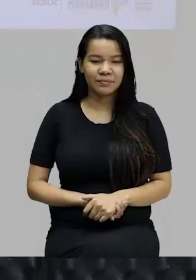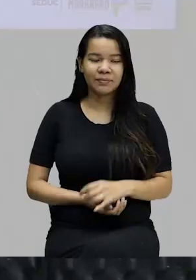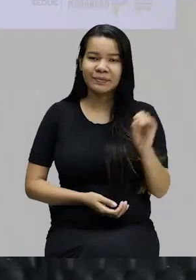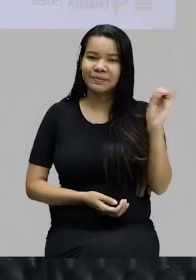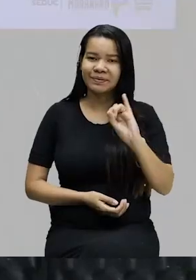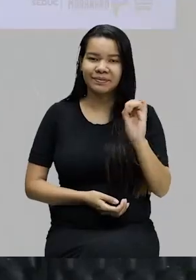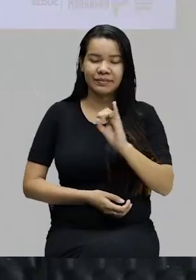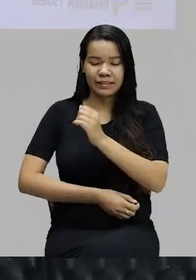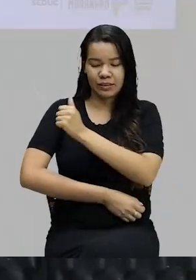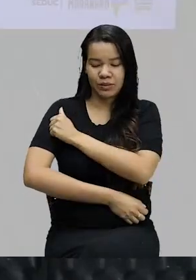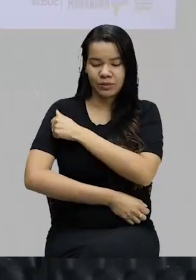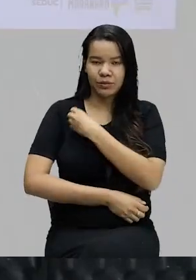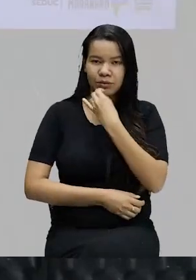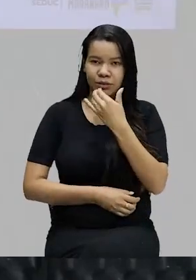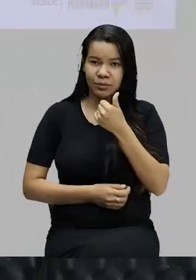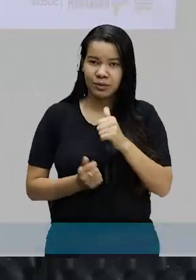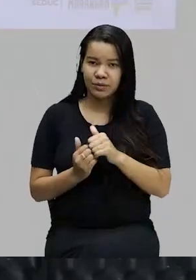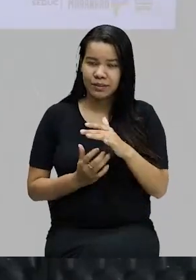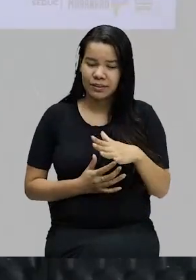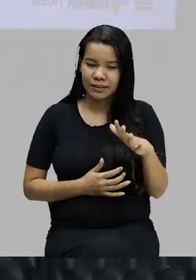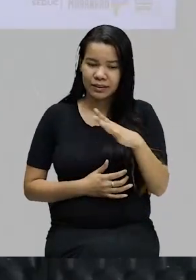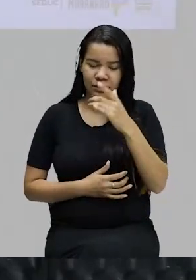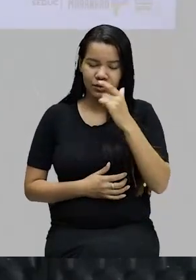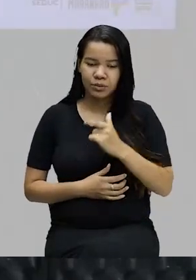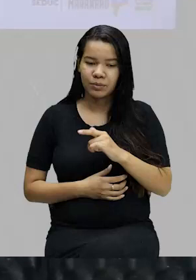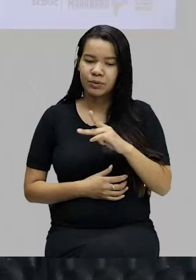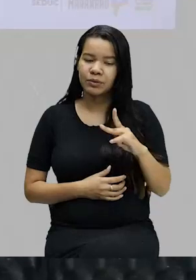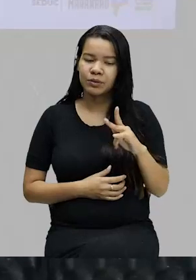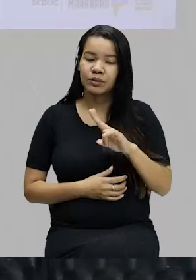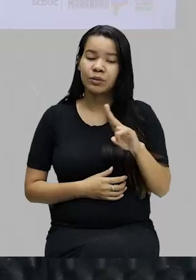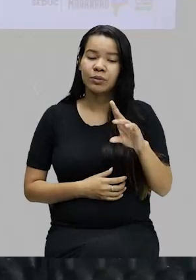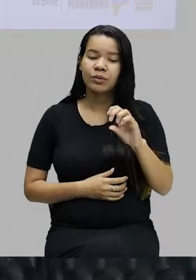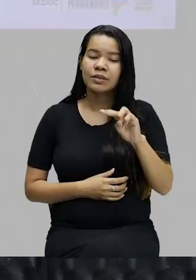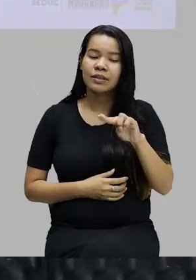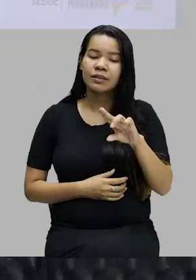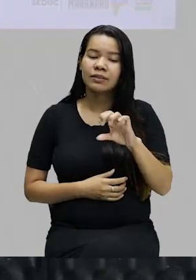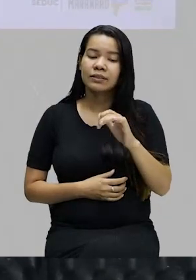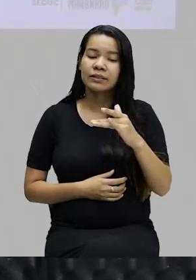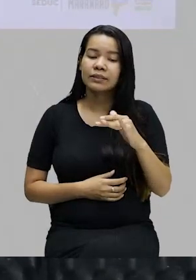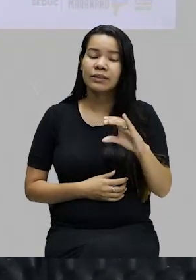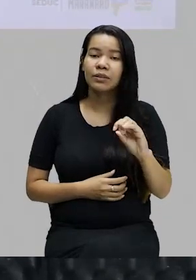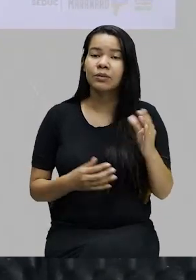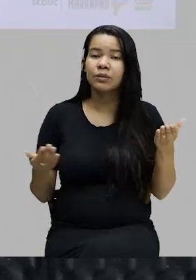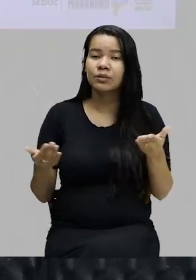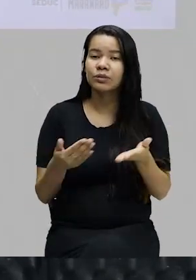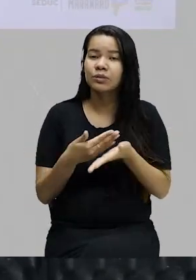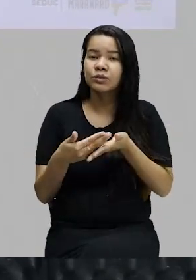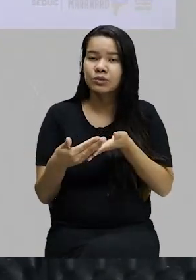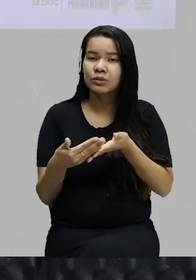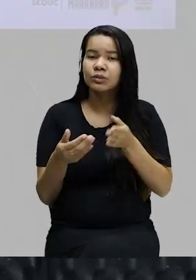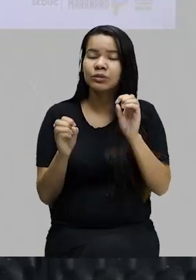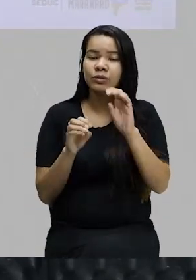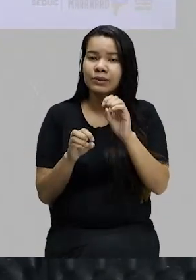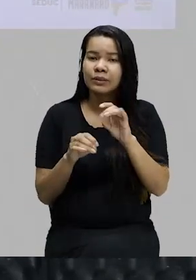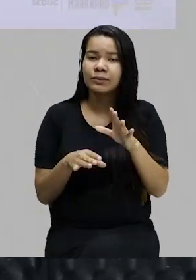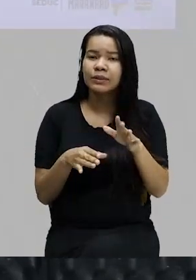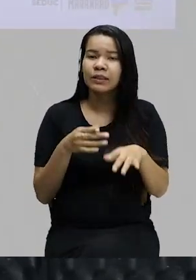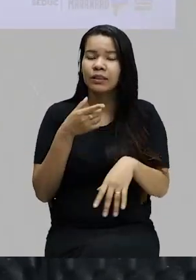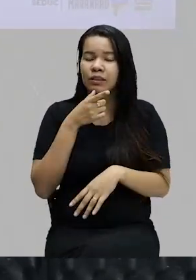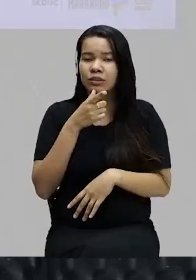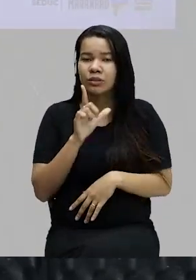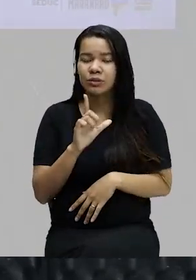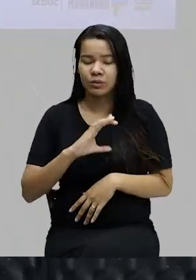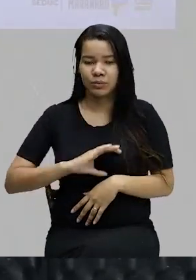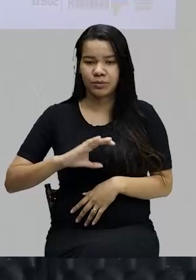Olá pessoal, tudo bem com vocês? Sou a professora Conceição Alencar e começa agora a sua aula de língua portuguesa. Se liga no portal